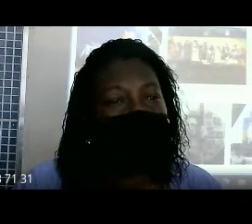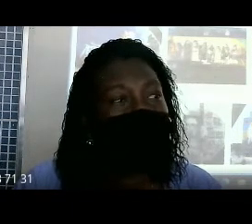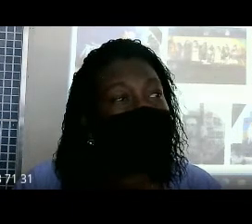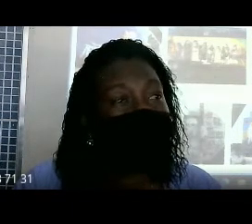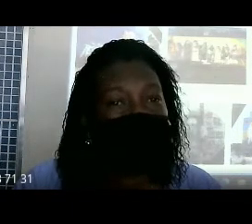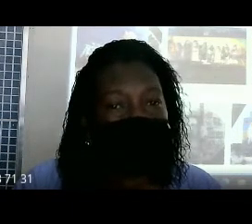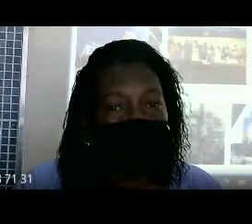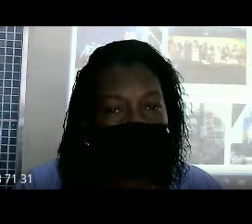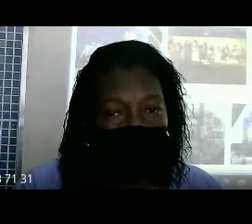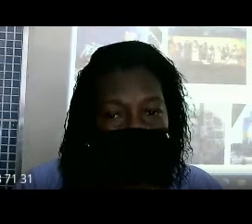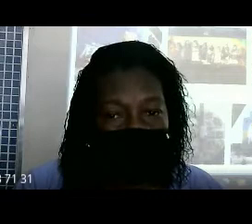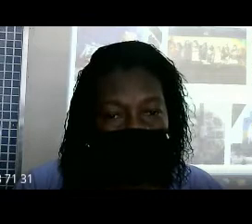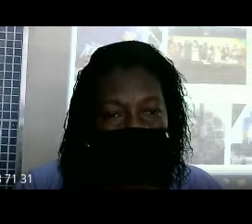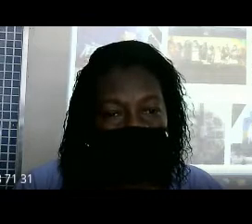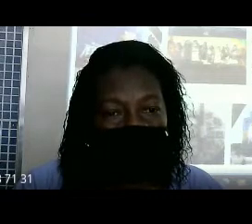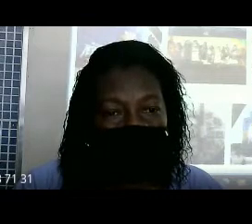É o quê?